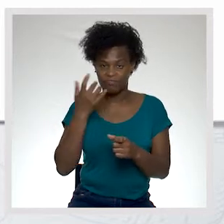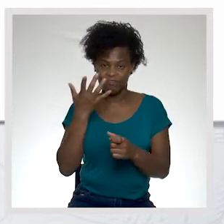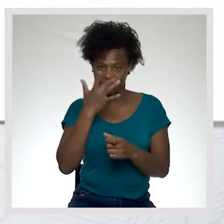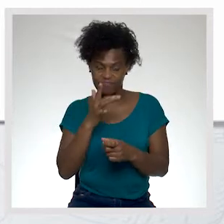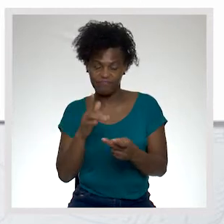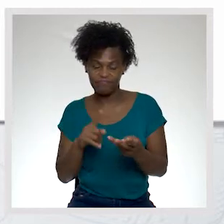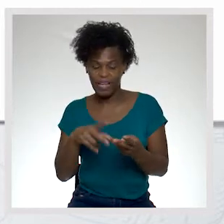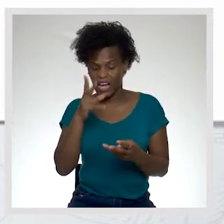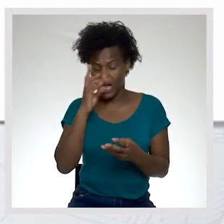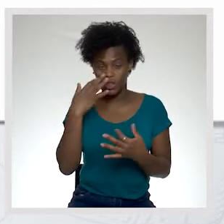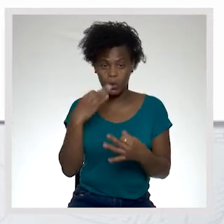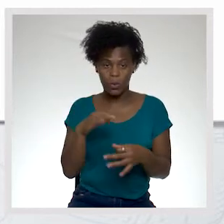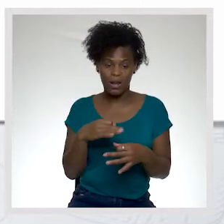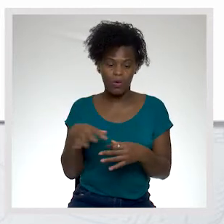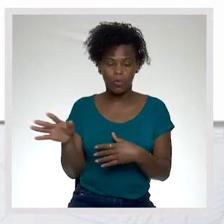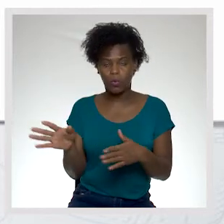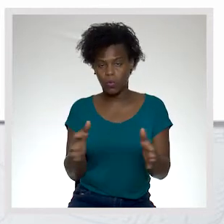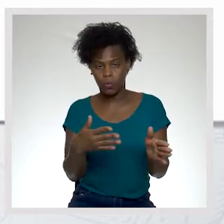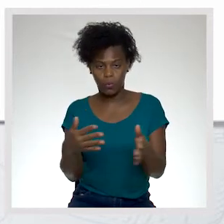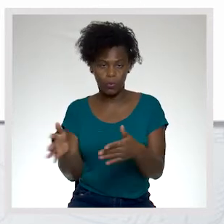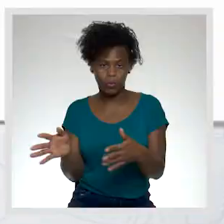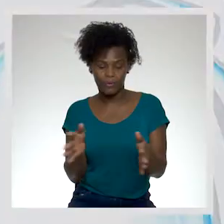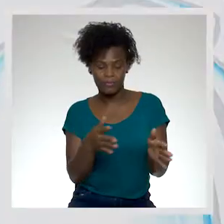gás natural e o vento?